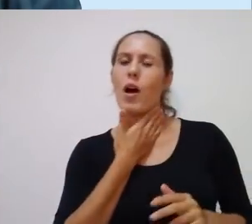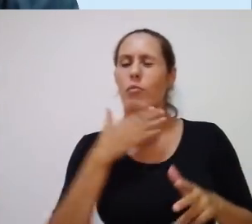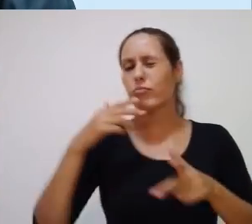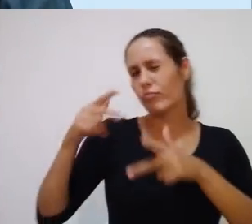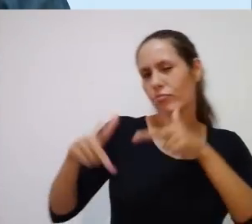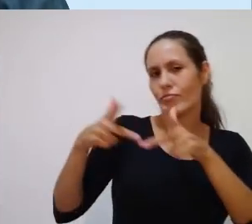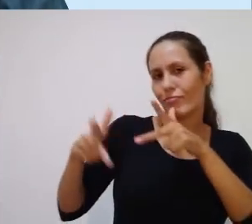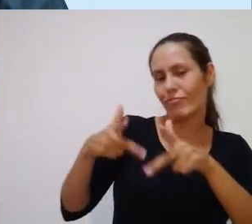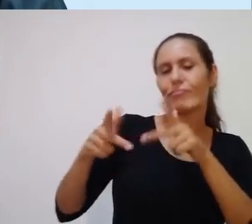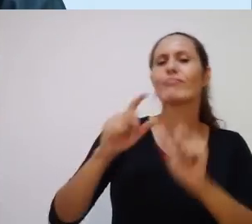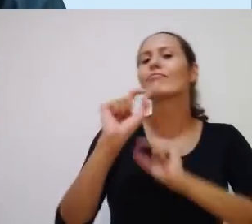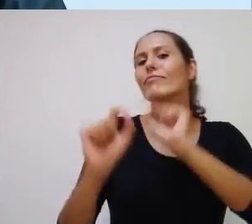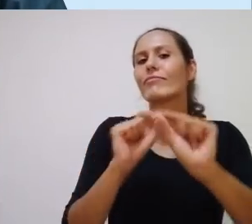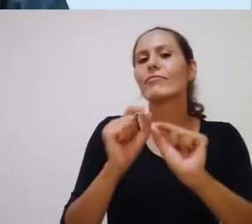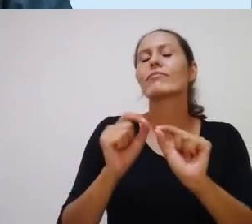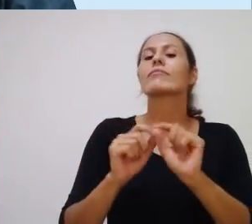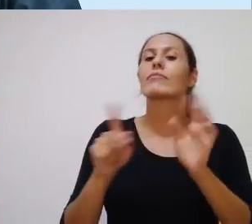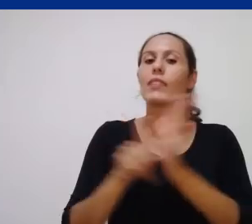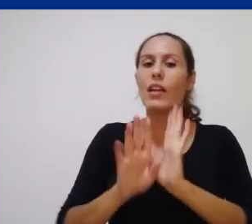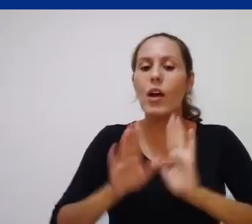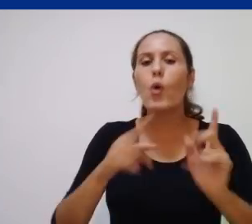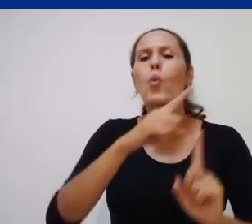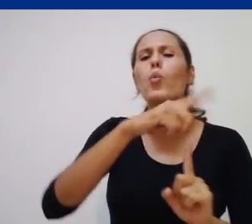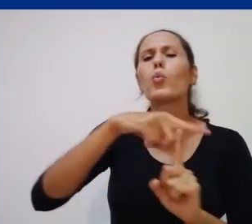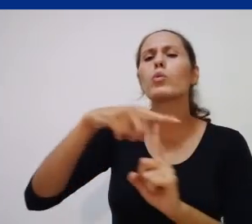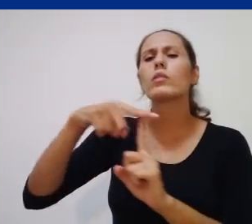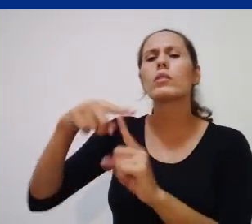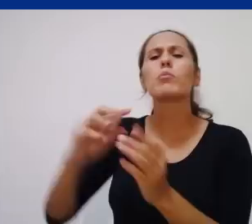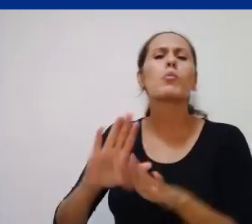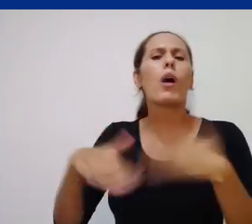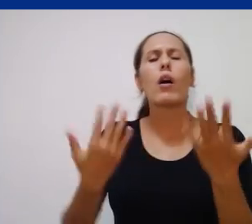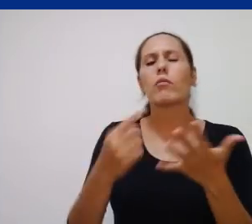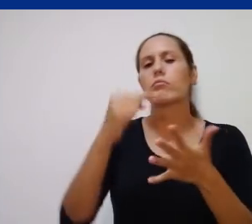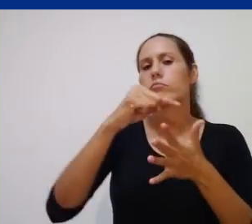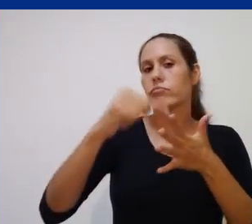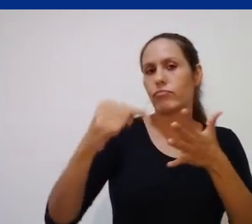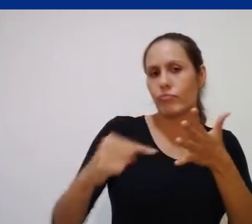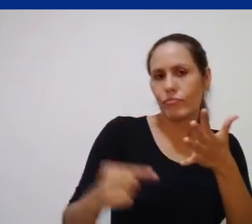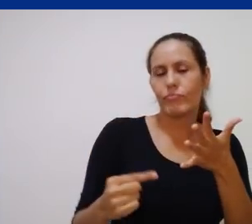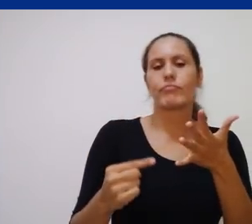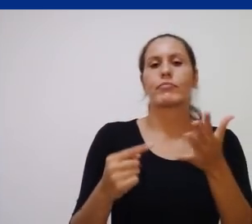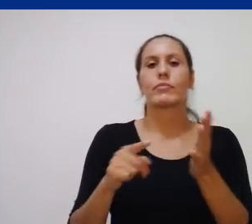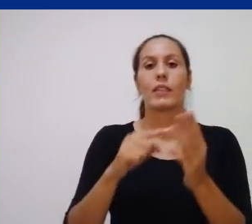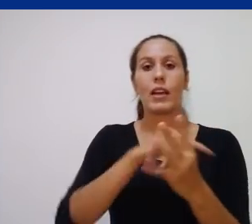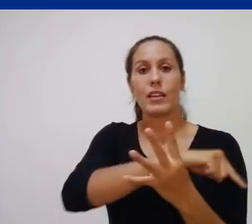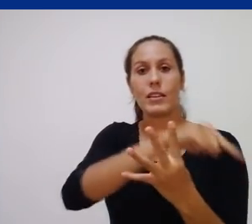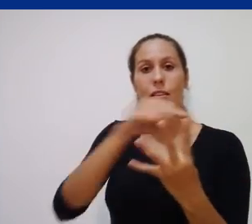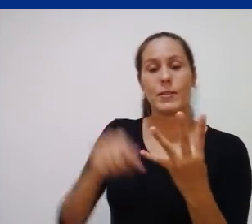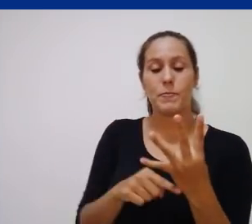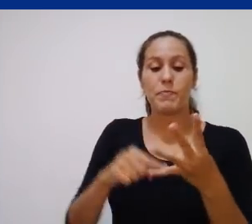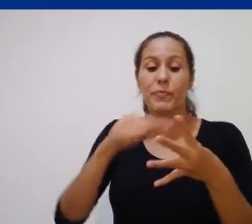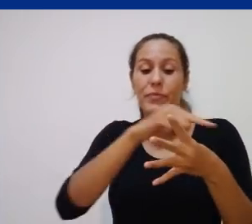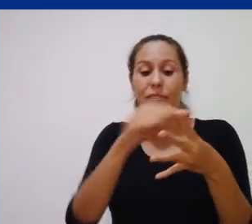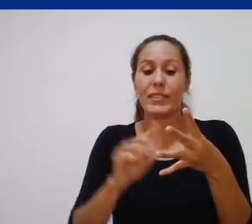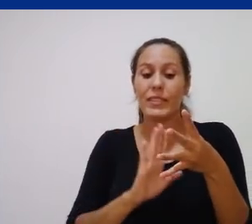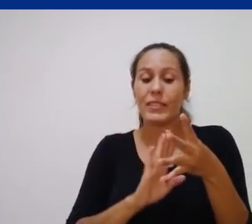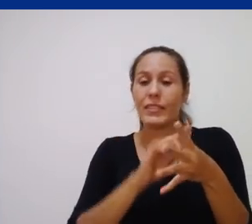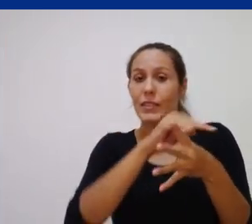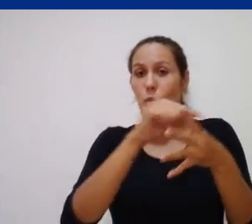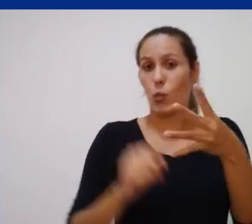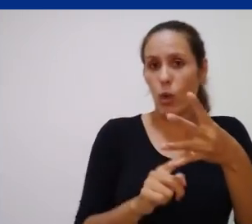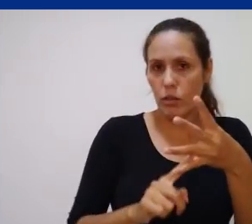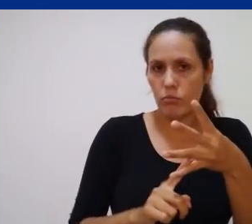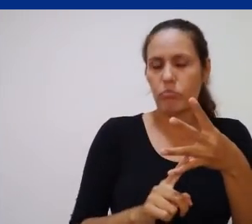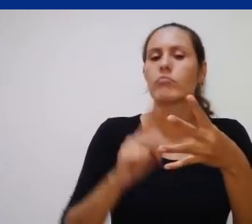científico hoje traz esses tipos de pesquisa, onde a gente dá destaque a 4 itens. A gente pode tipificar